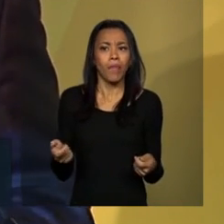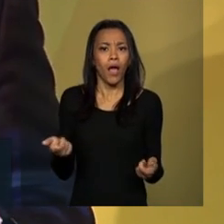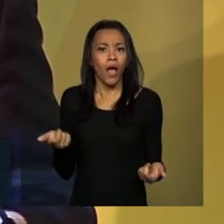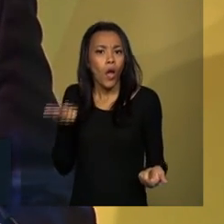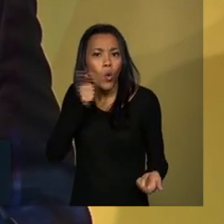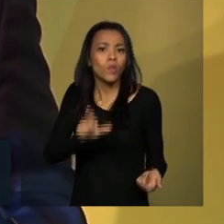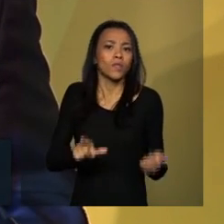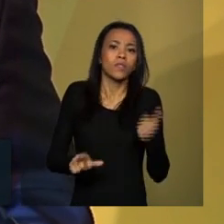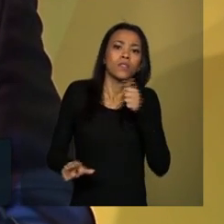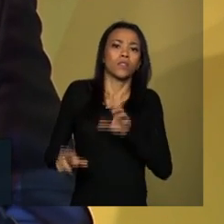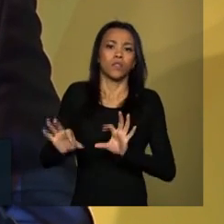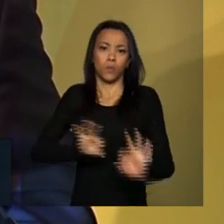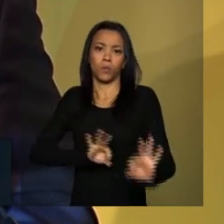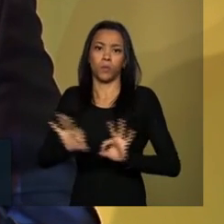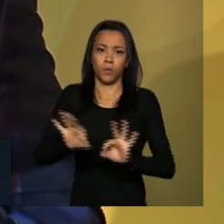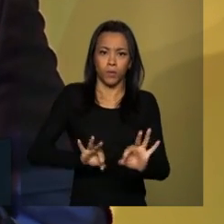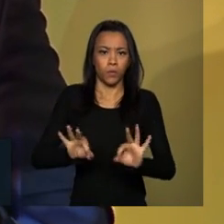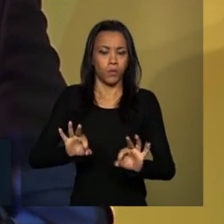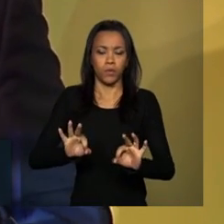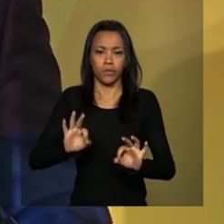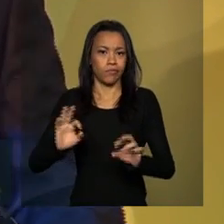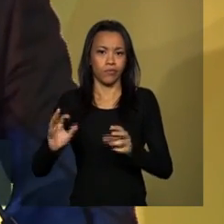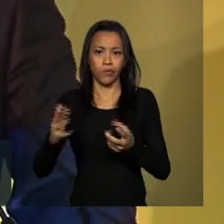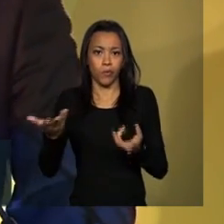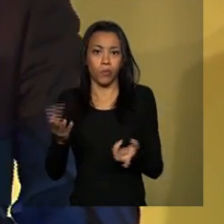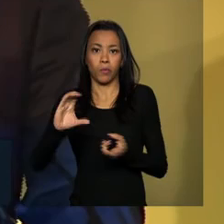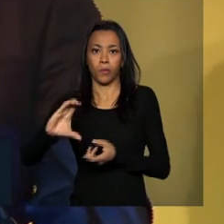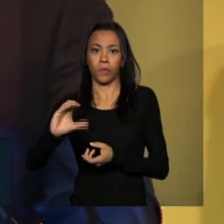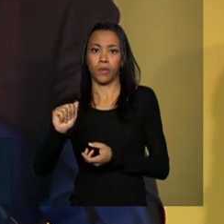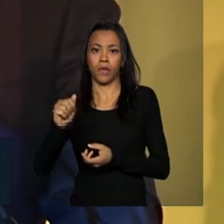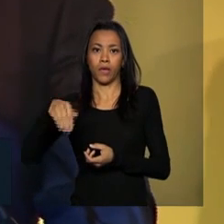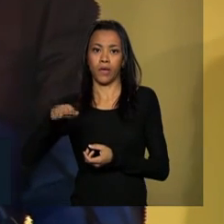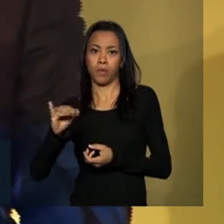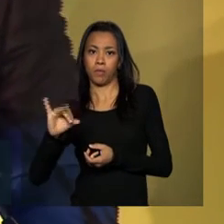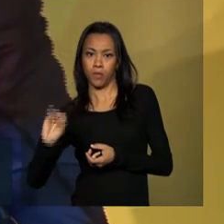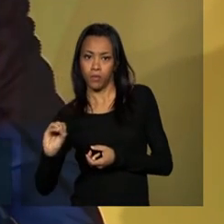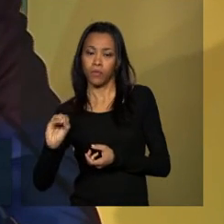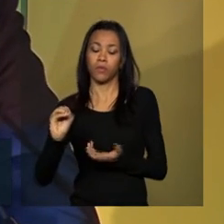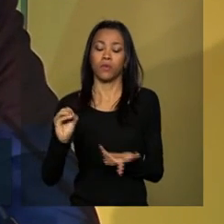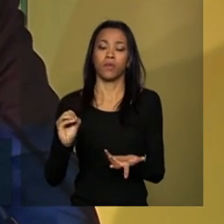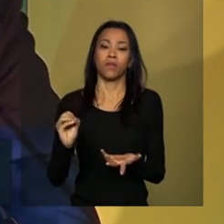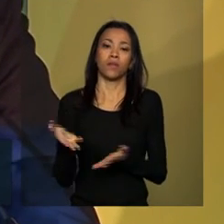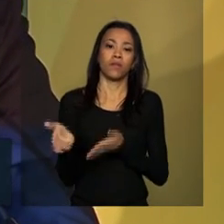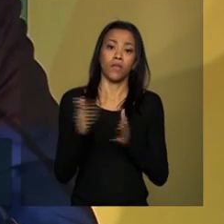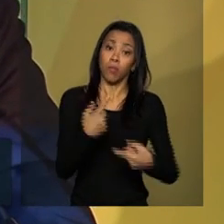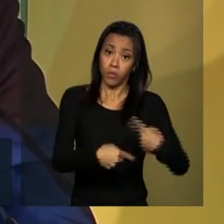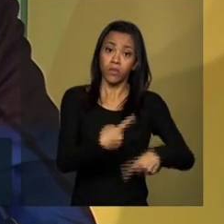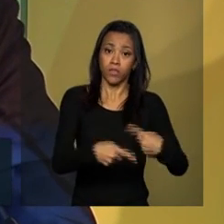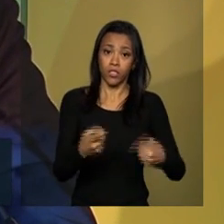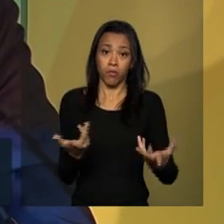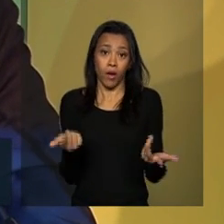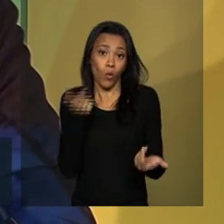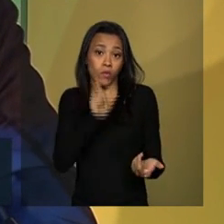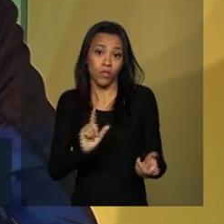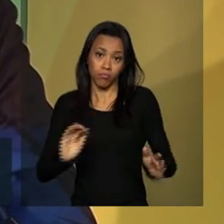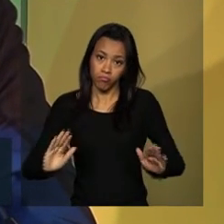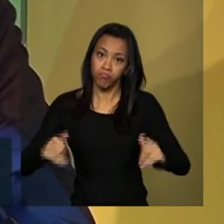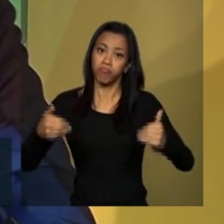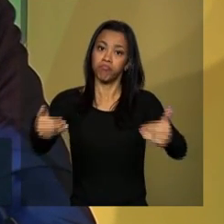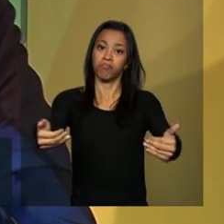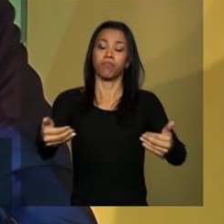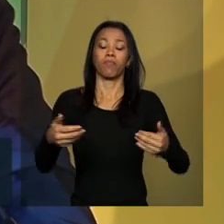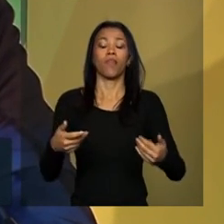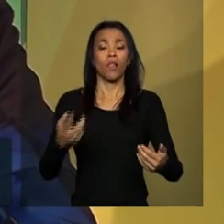tanto cambial como político, para afetar essa situação. Estamos numa fase em